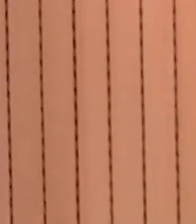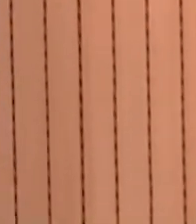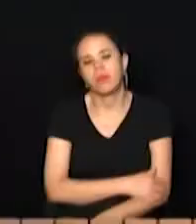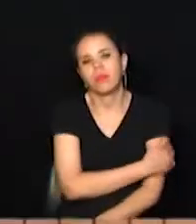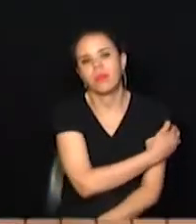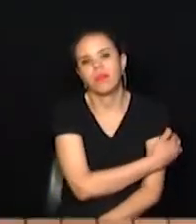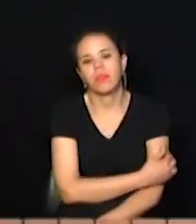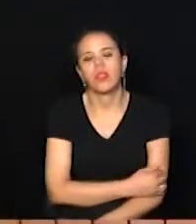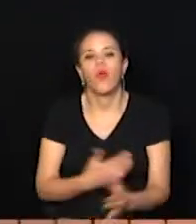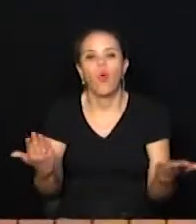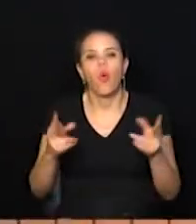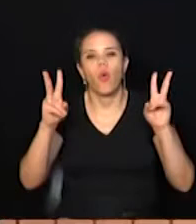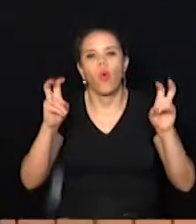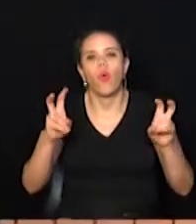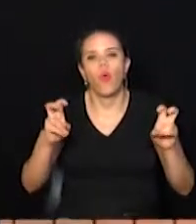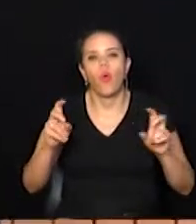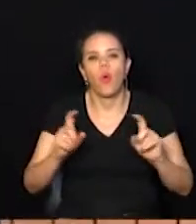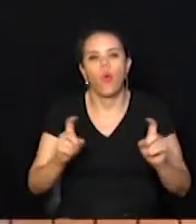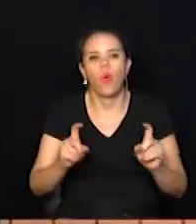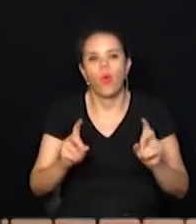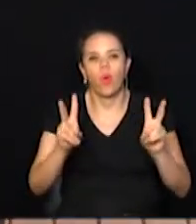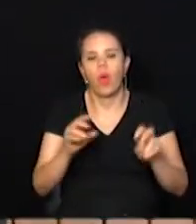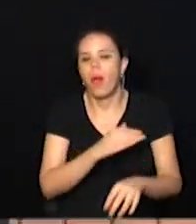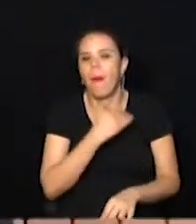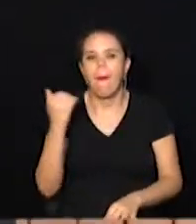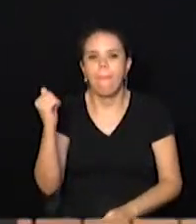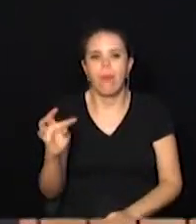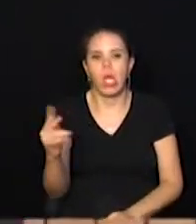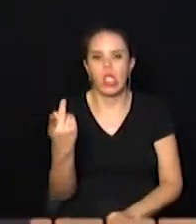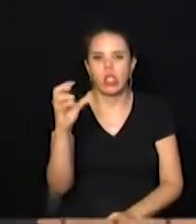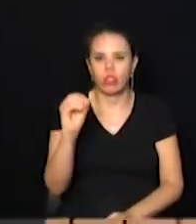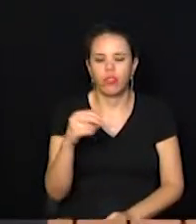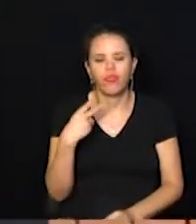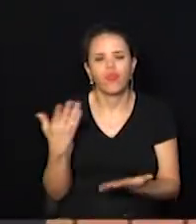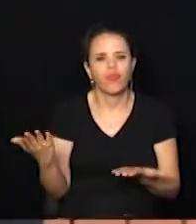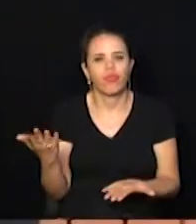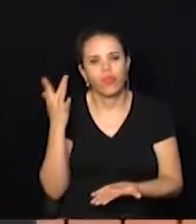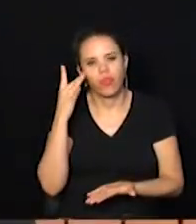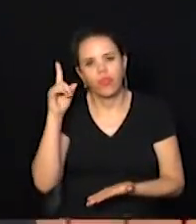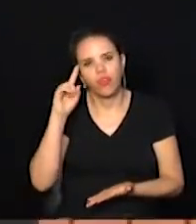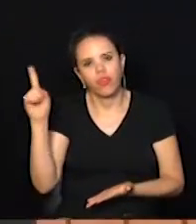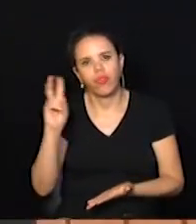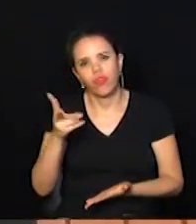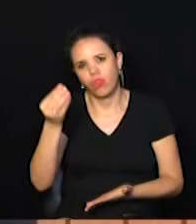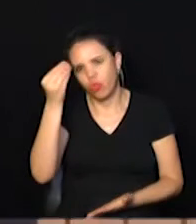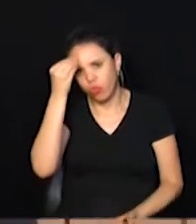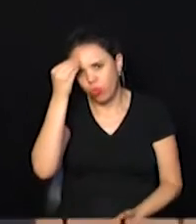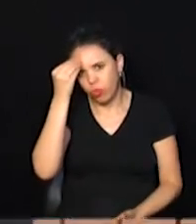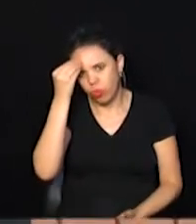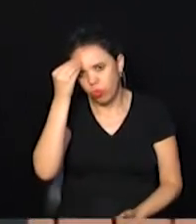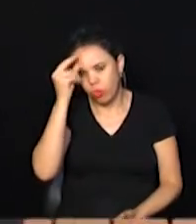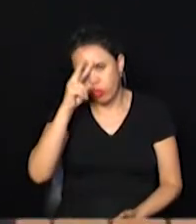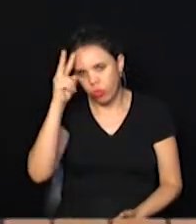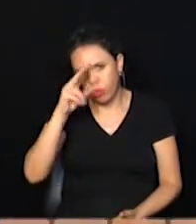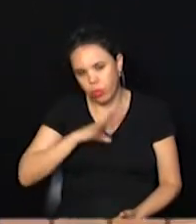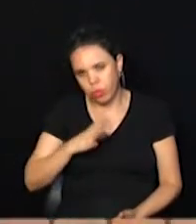hoje como tema a morte do Toninho. Vereadora, essa data vai ficar sempre marcada na história da